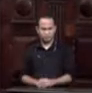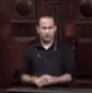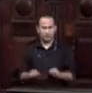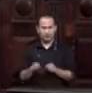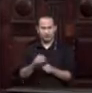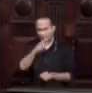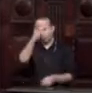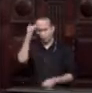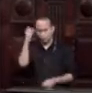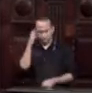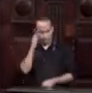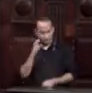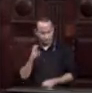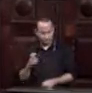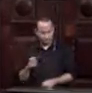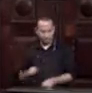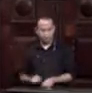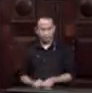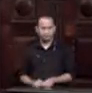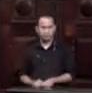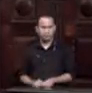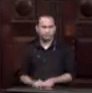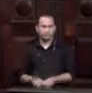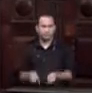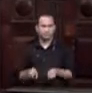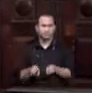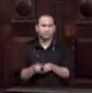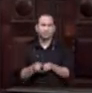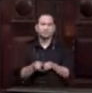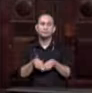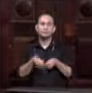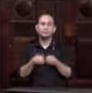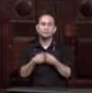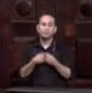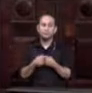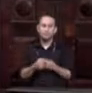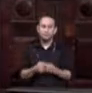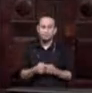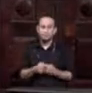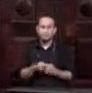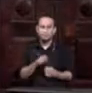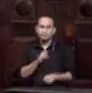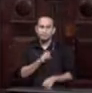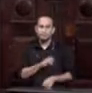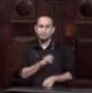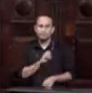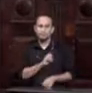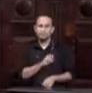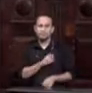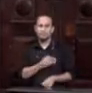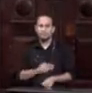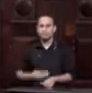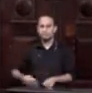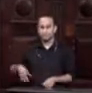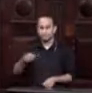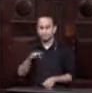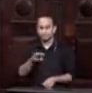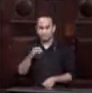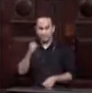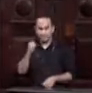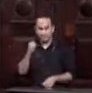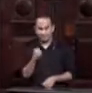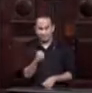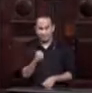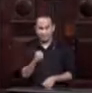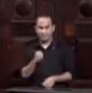com experiência e tal, mas a gente percebe a perversidade do governo federal, dando uma facada